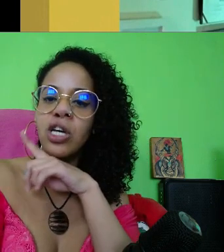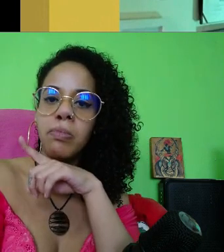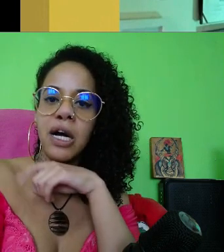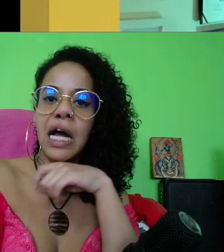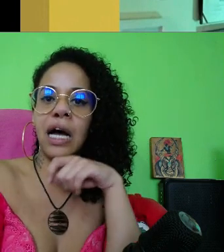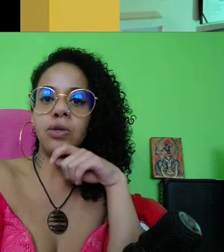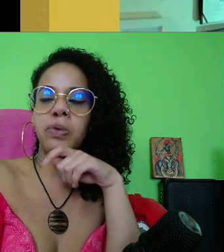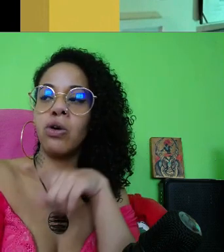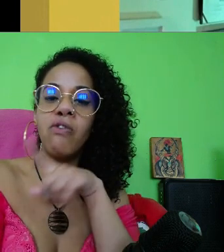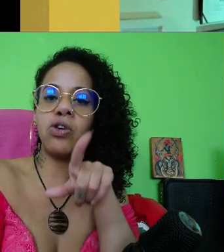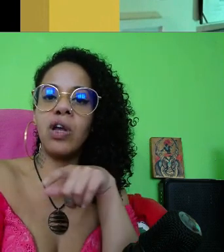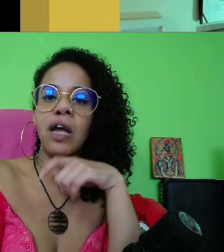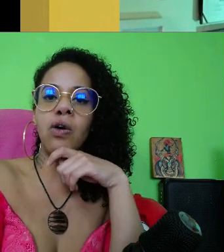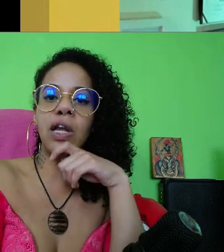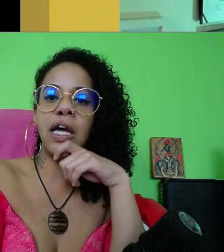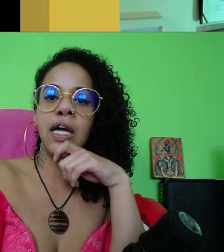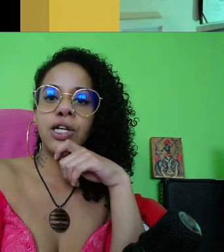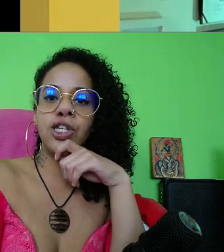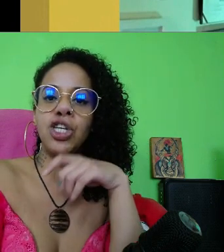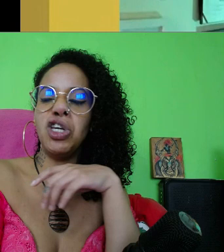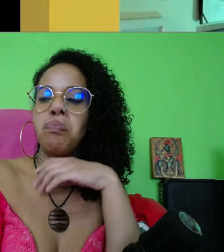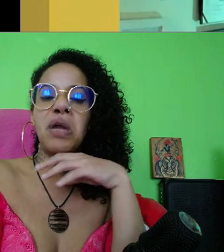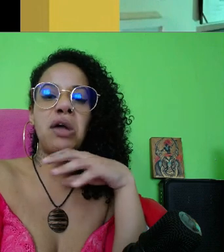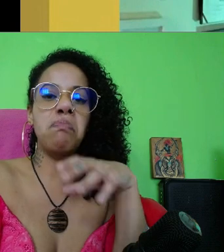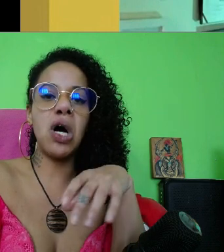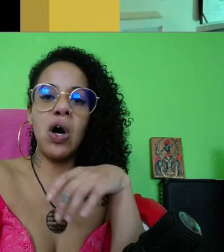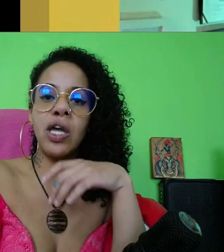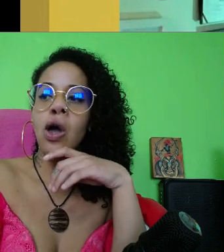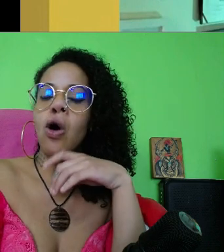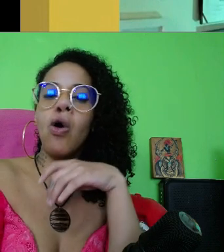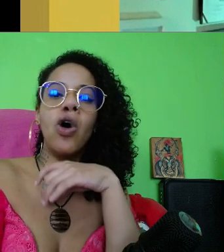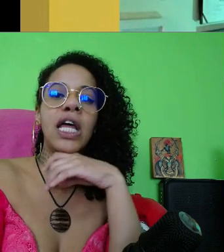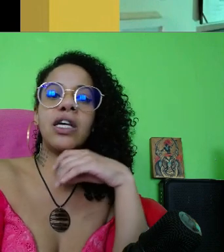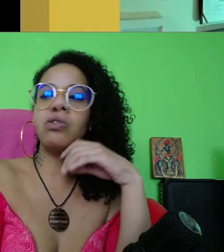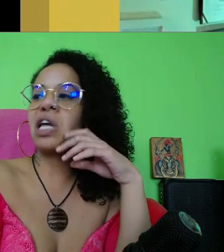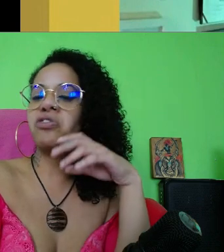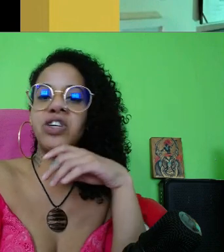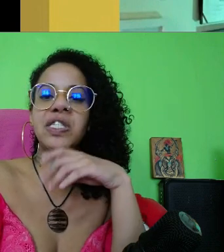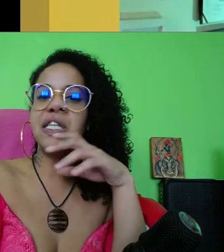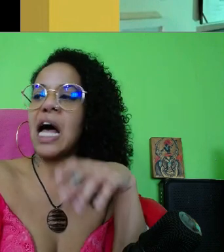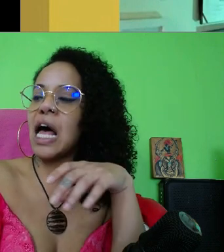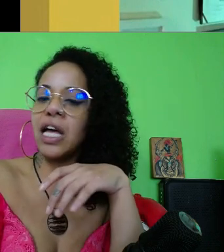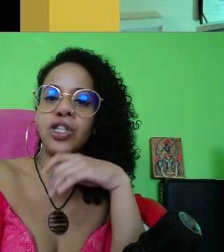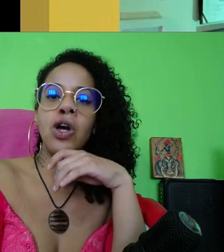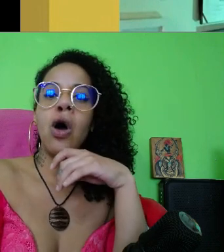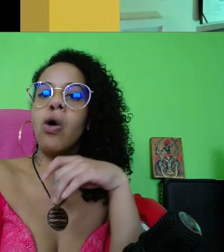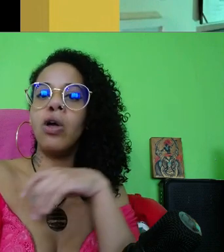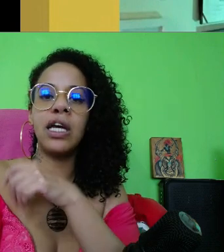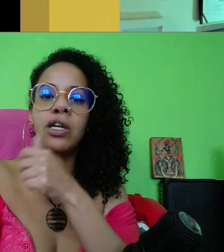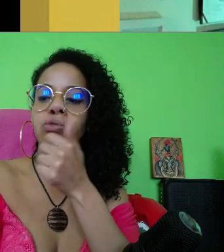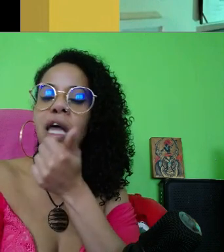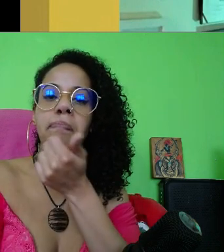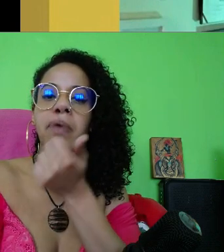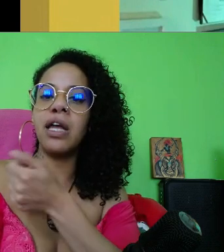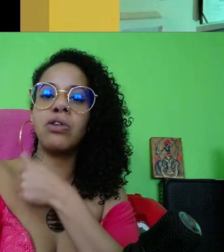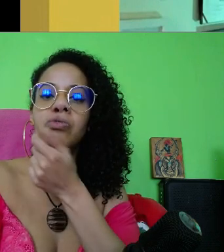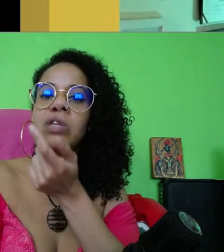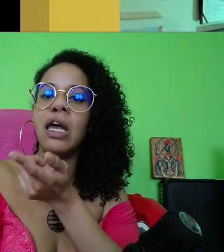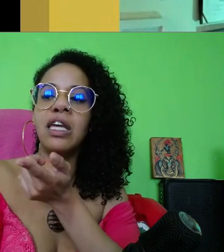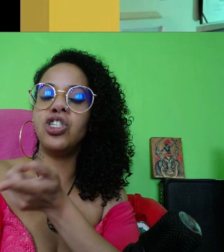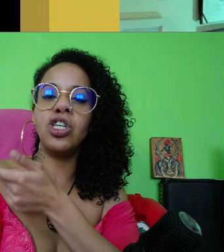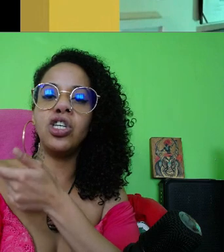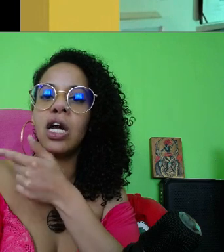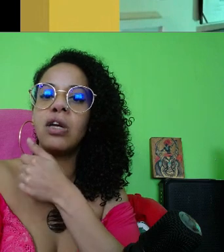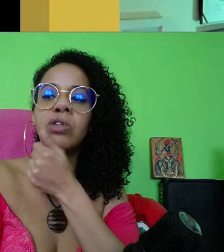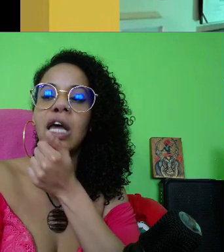minha cervejinha no mercado porque eu não vou colar em rolê de Playboy ou rolê que não tem diversidade ou rolê que não tem preto